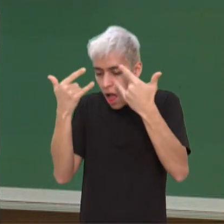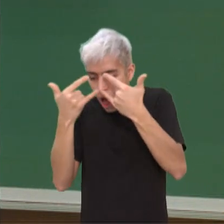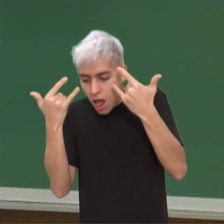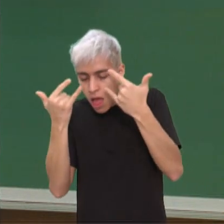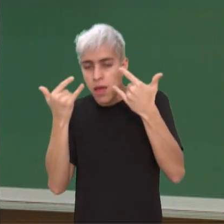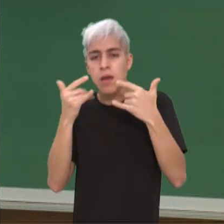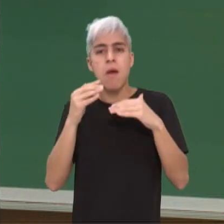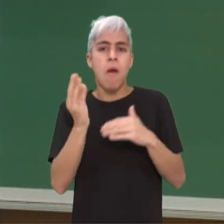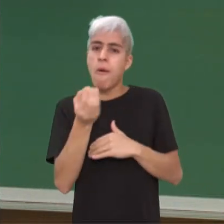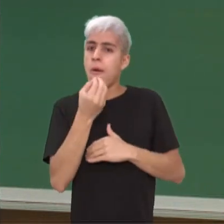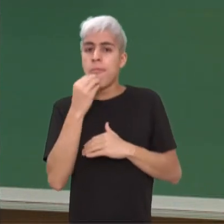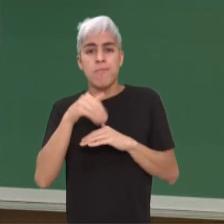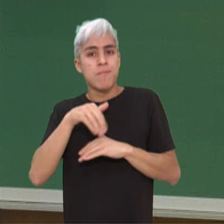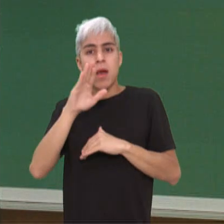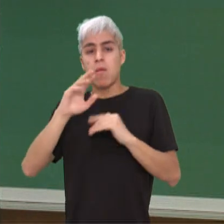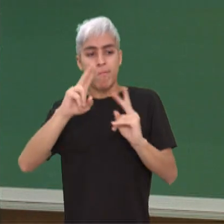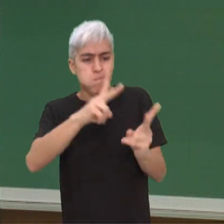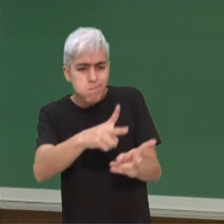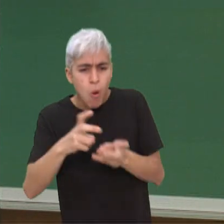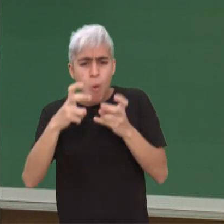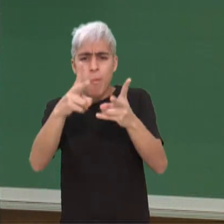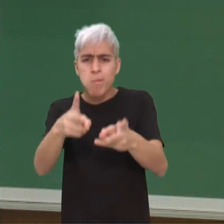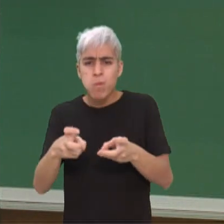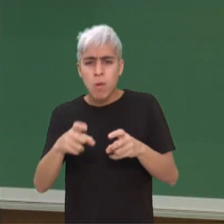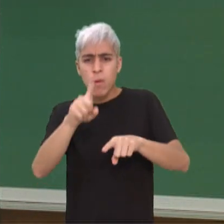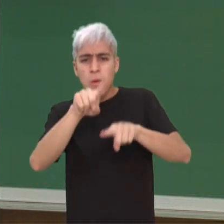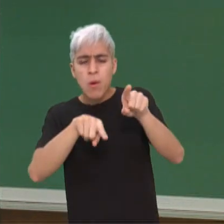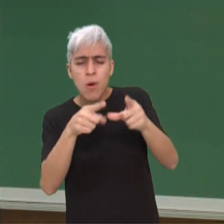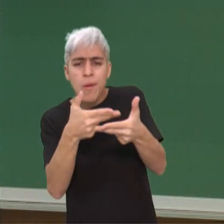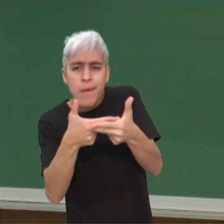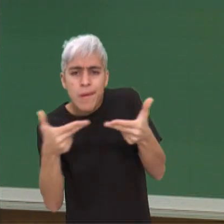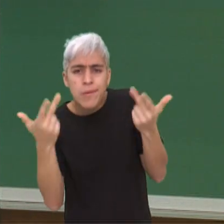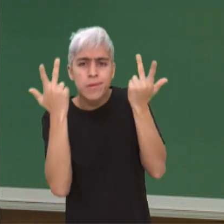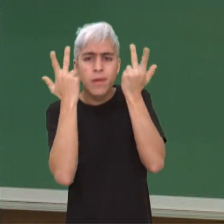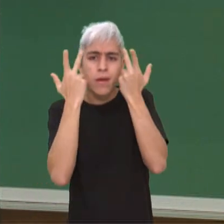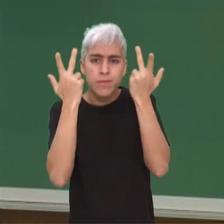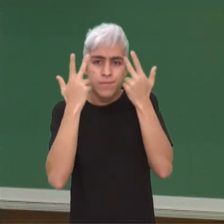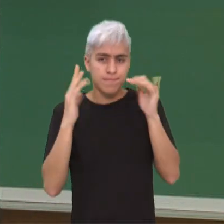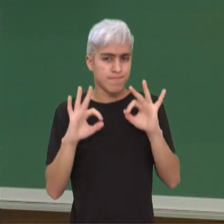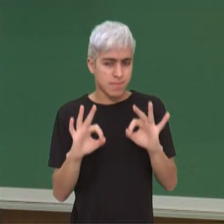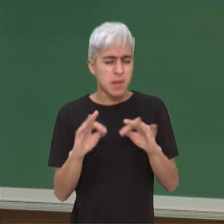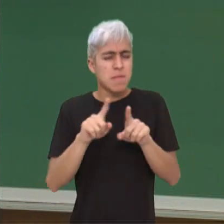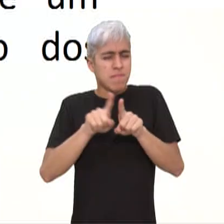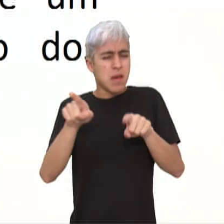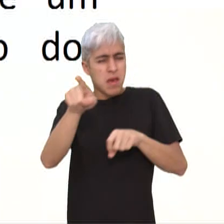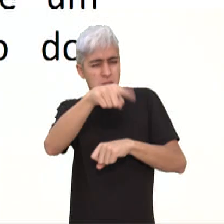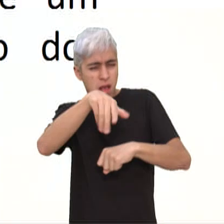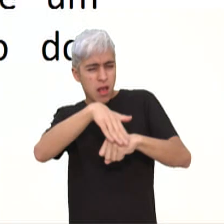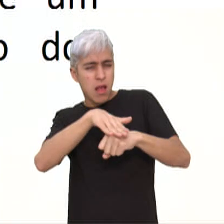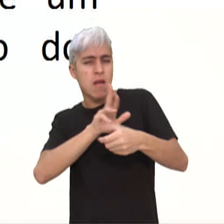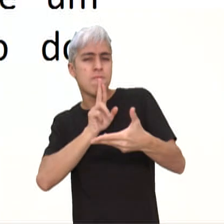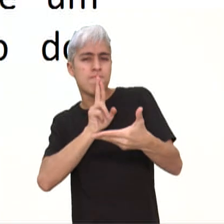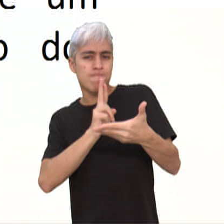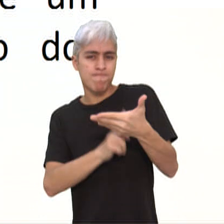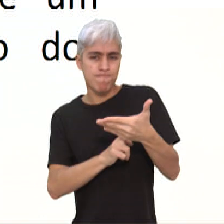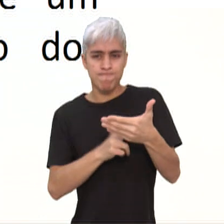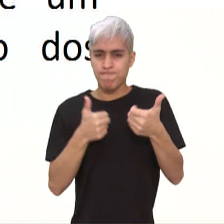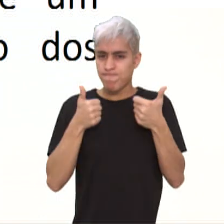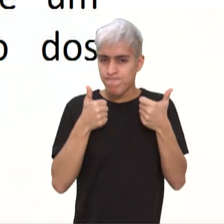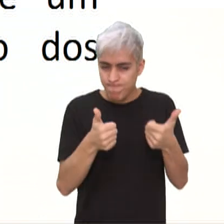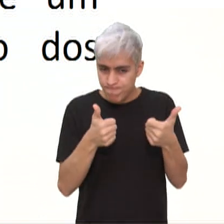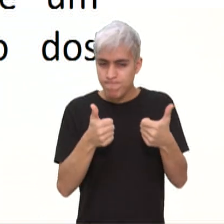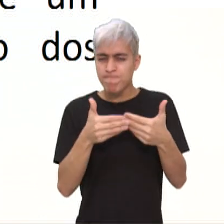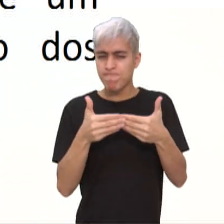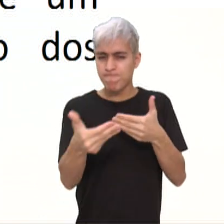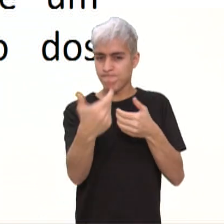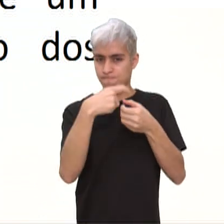vai ter maior a exploração dos recursos naturais. Mas eu deixo aí para você responder, ok? Eu